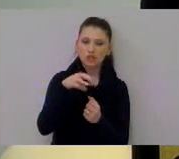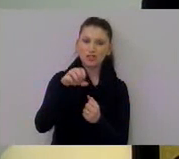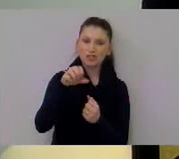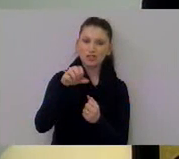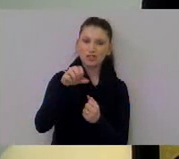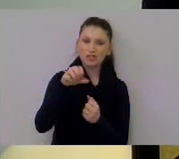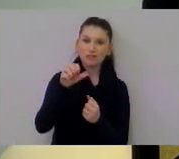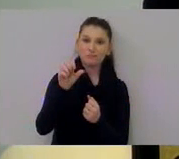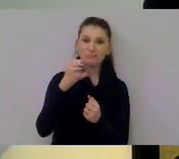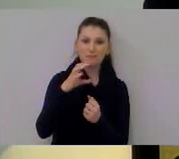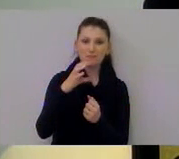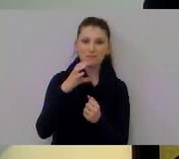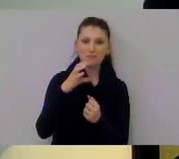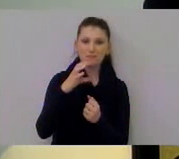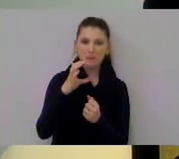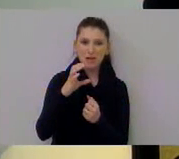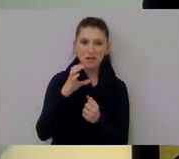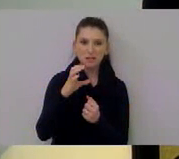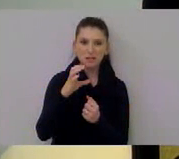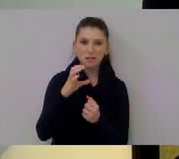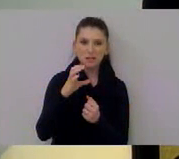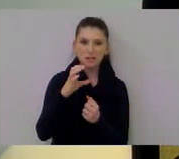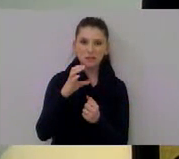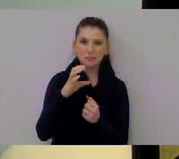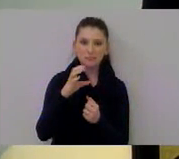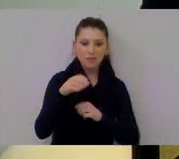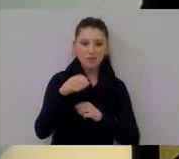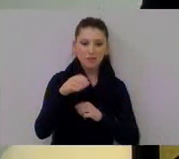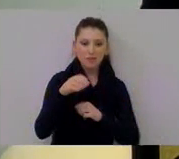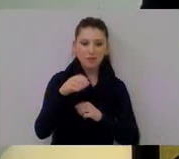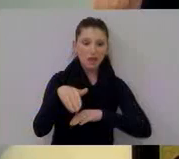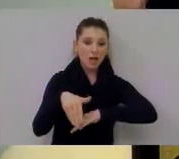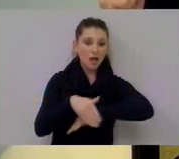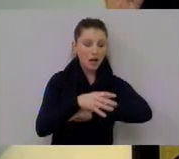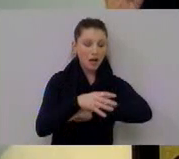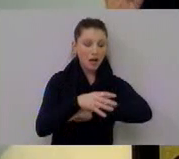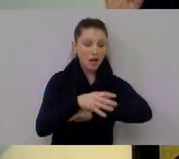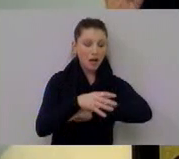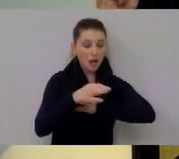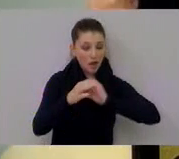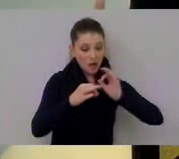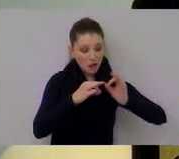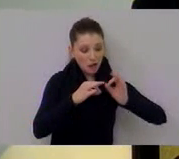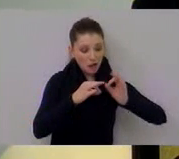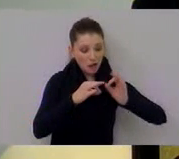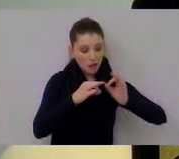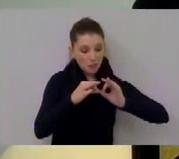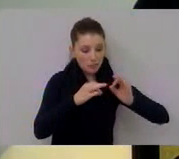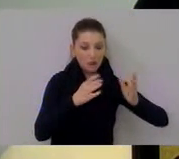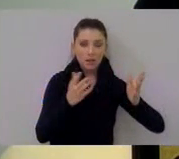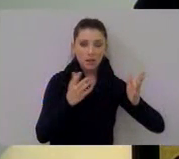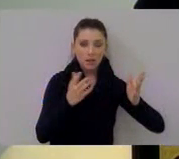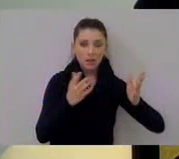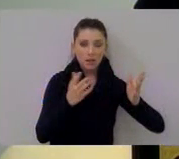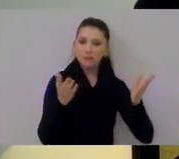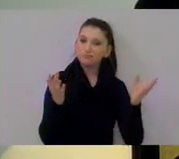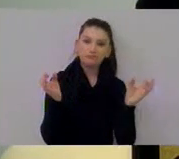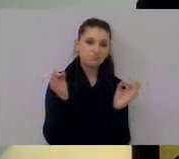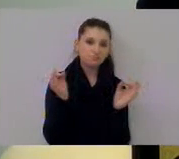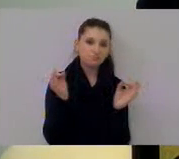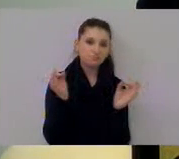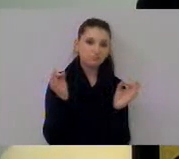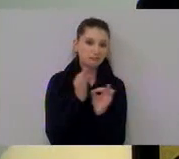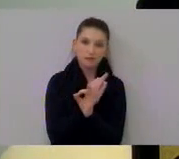a máquina não foi lá. Então, 16 de março.